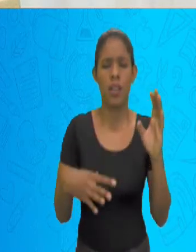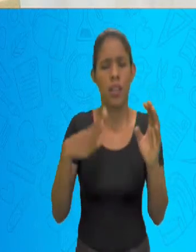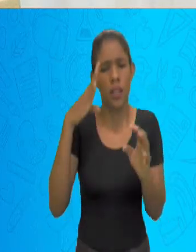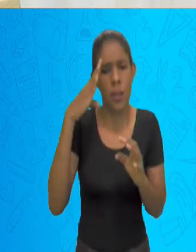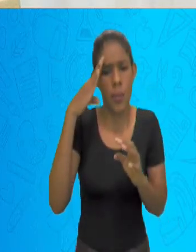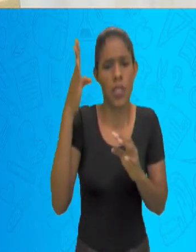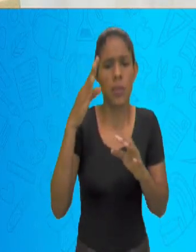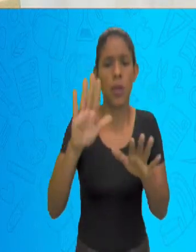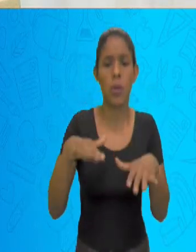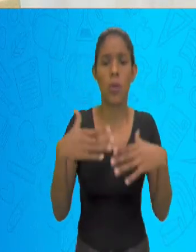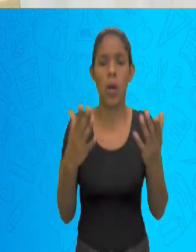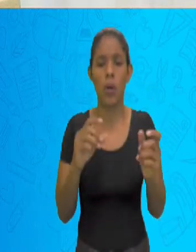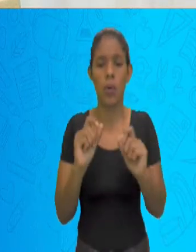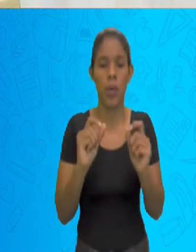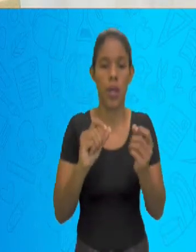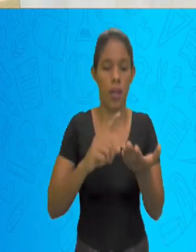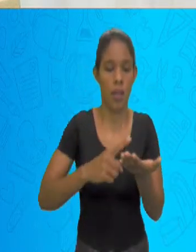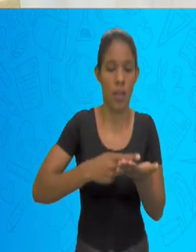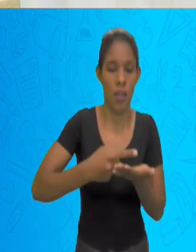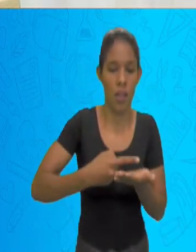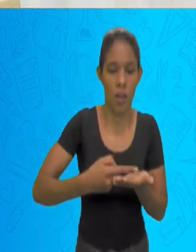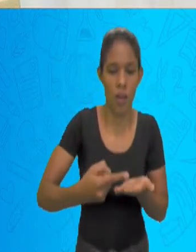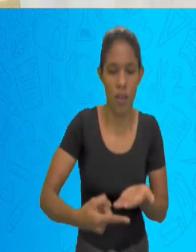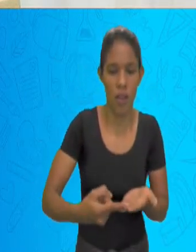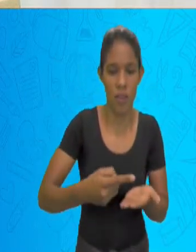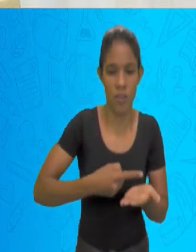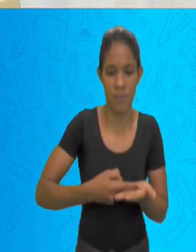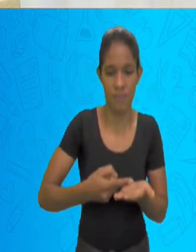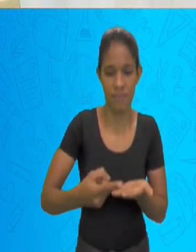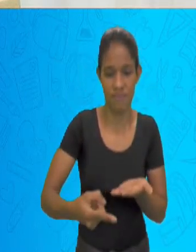Ele rola. Se eu colocar ele aqui nessa